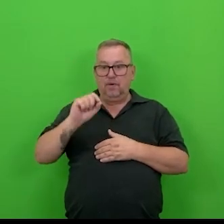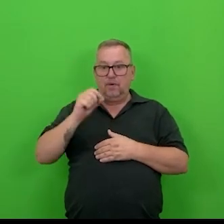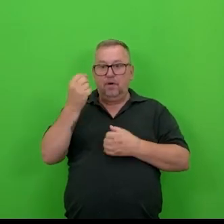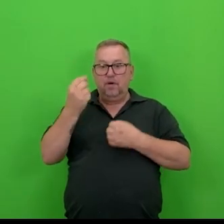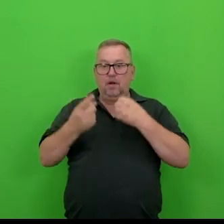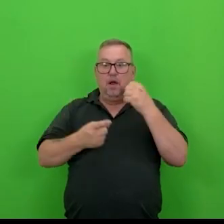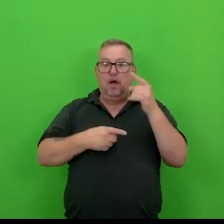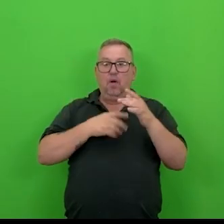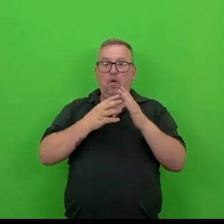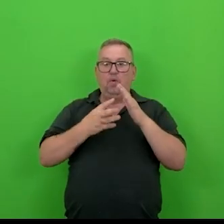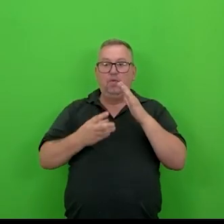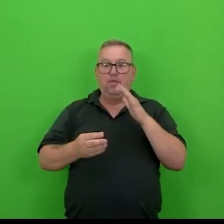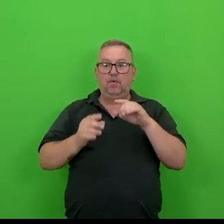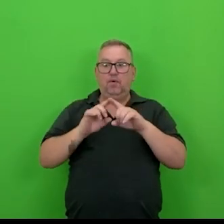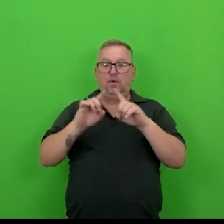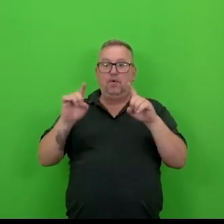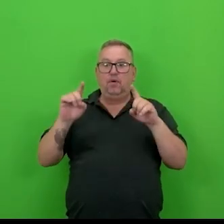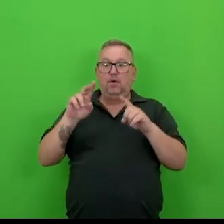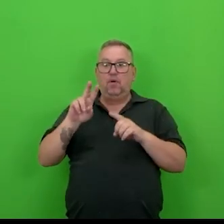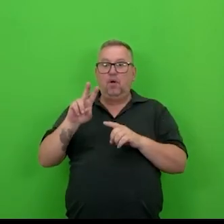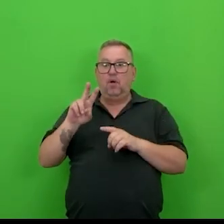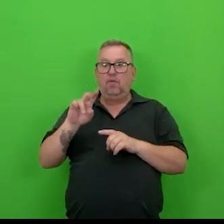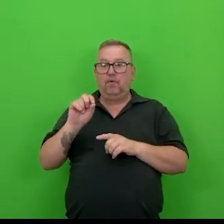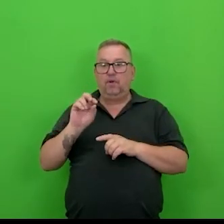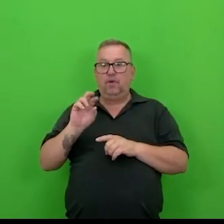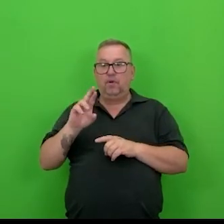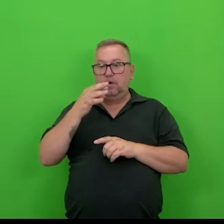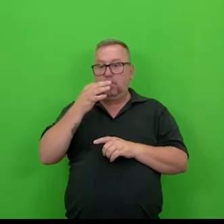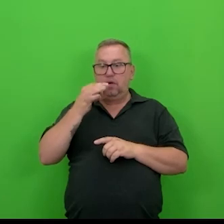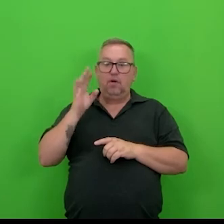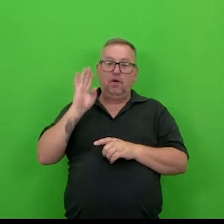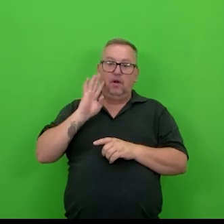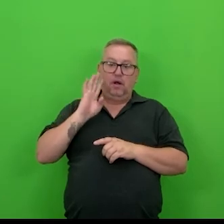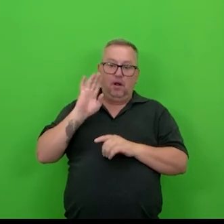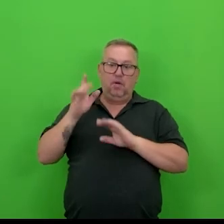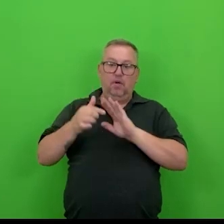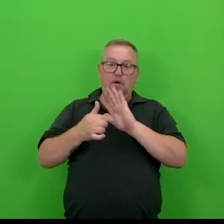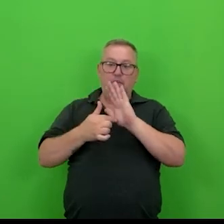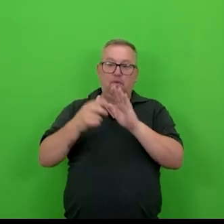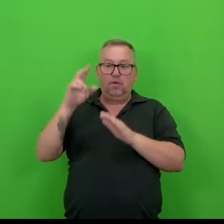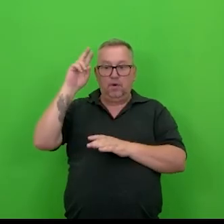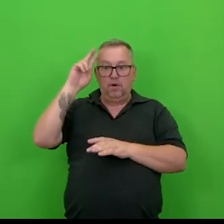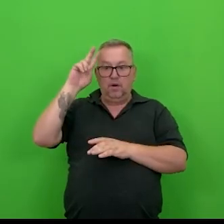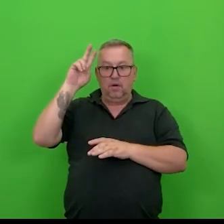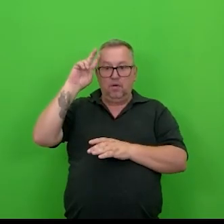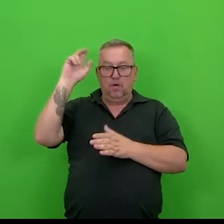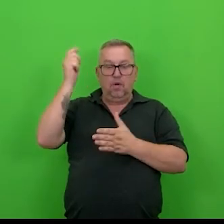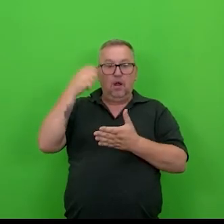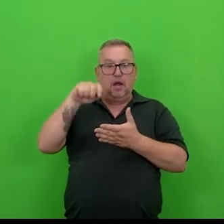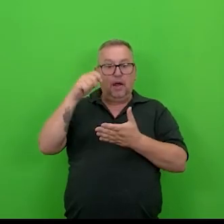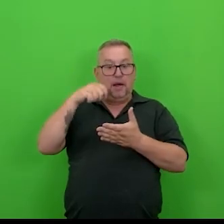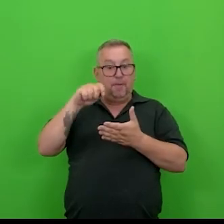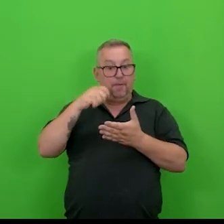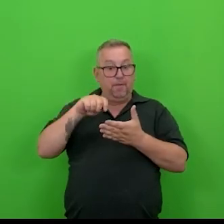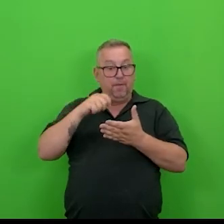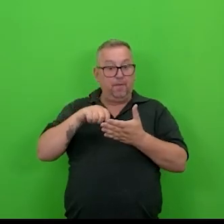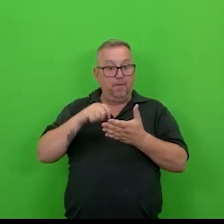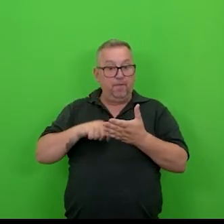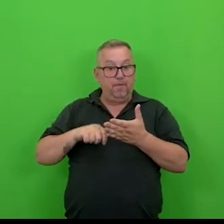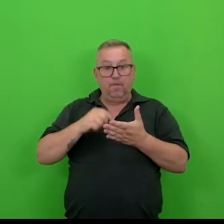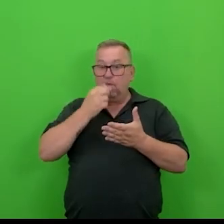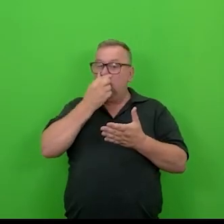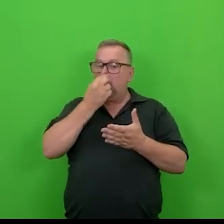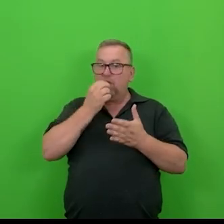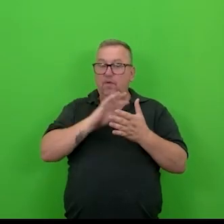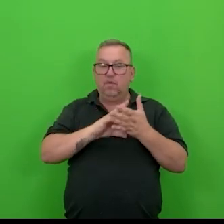faça alguns filtros. Mas como o Vitor apontou, e eu achei bem legal, a história escrita, os